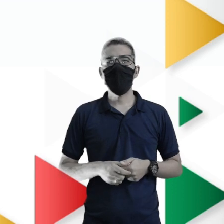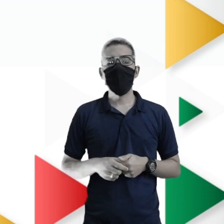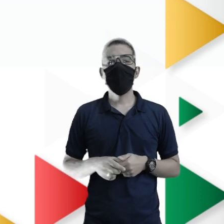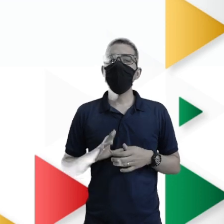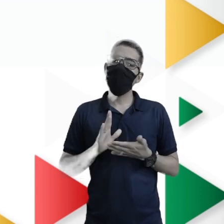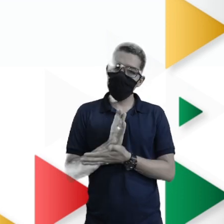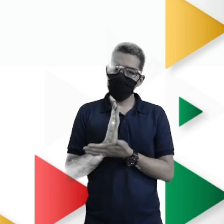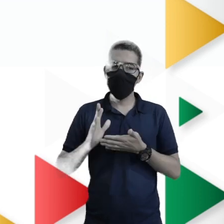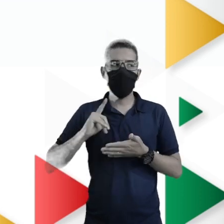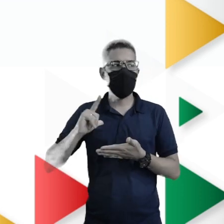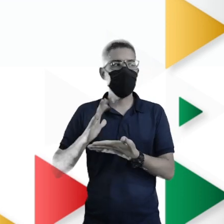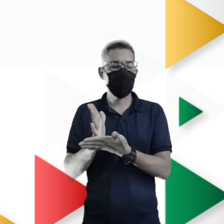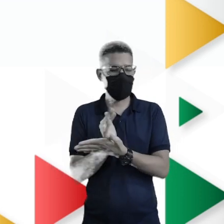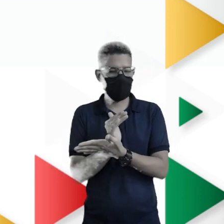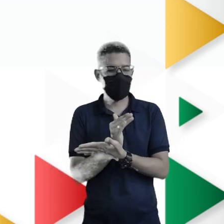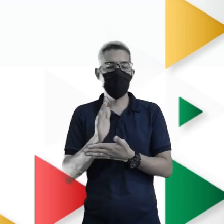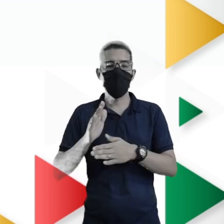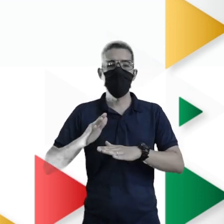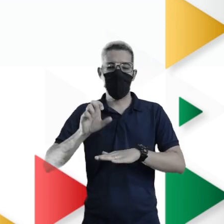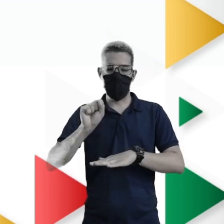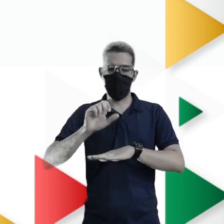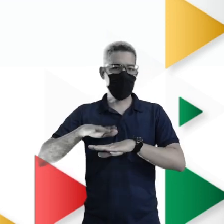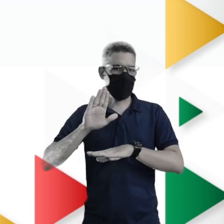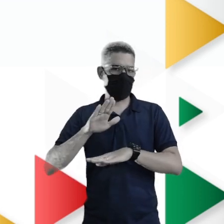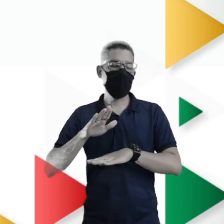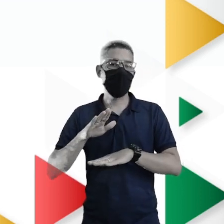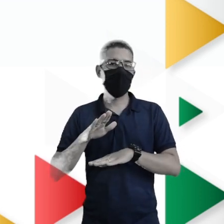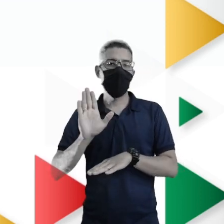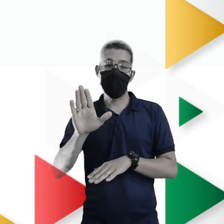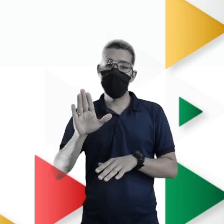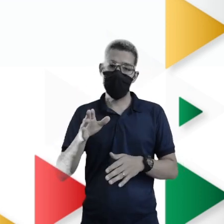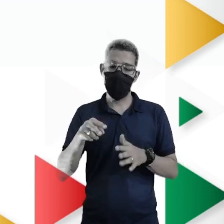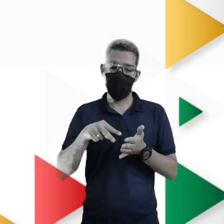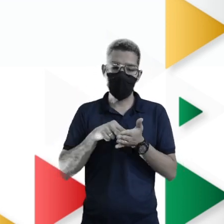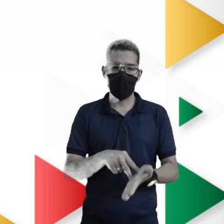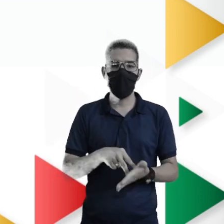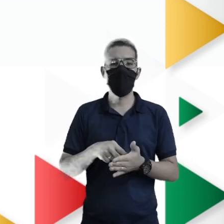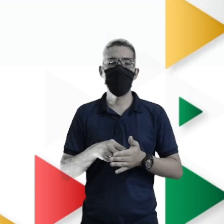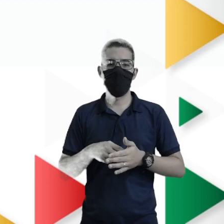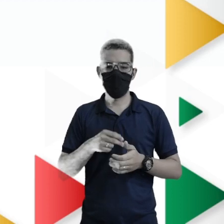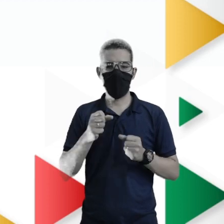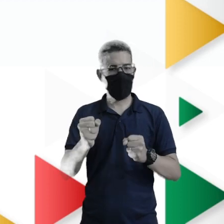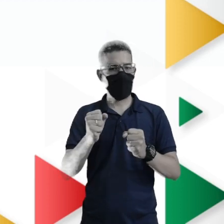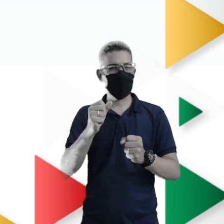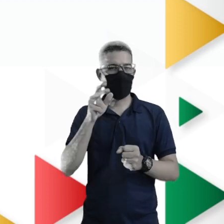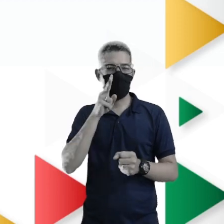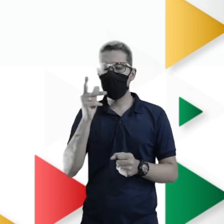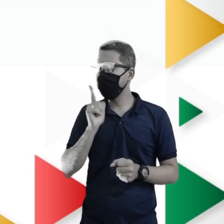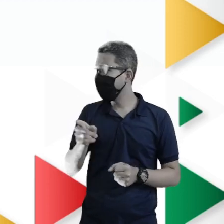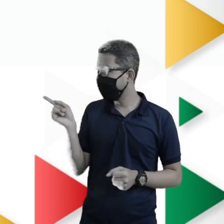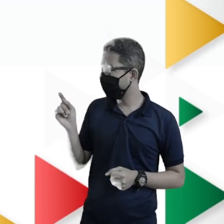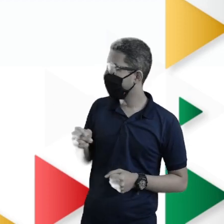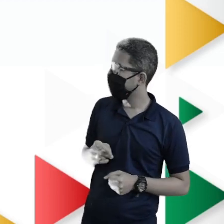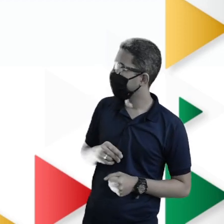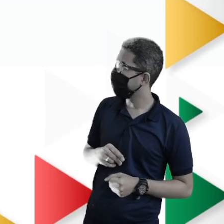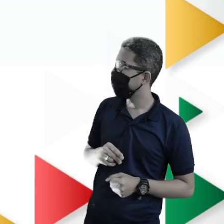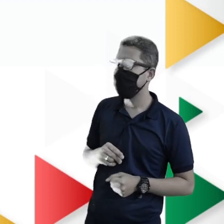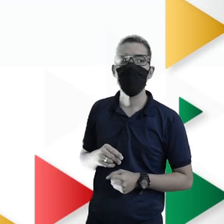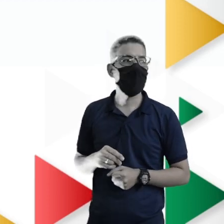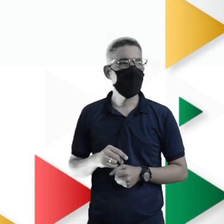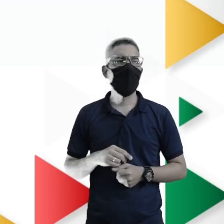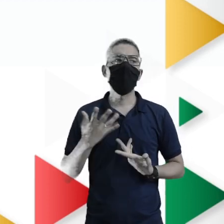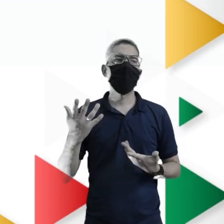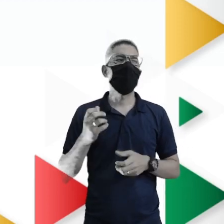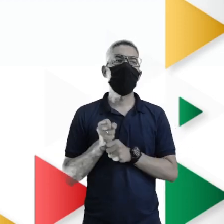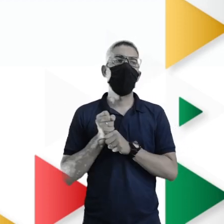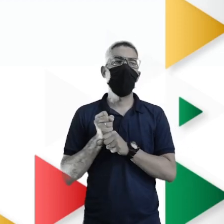outras partes e perceberam que a mais resistente foi essa daí, e daí ficou sendo utilizada por um longo